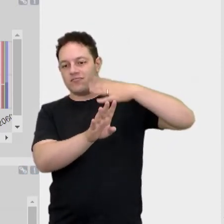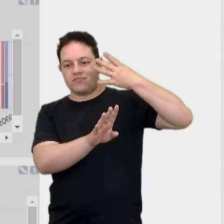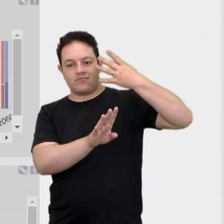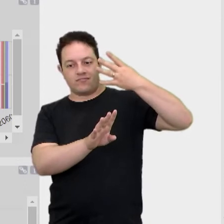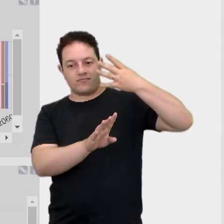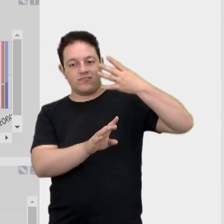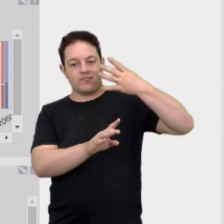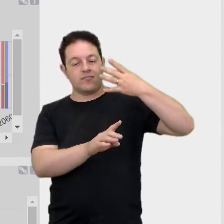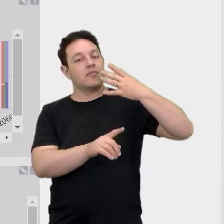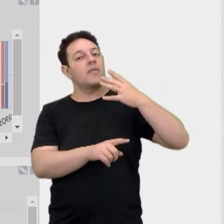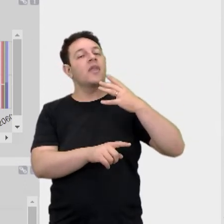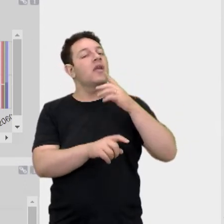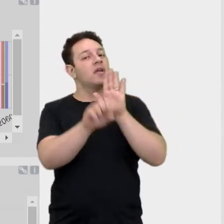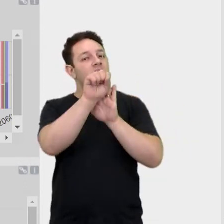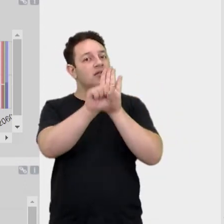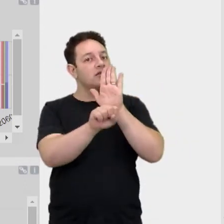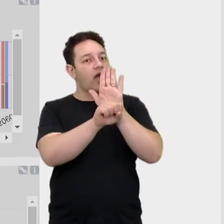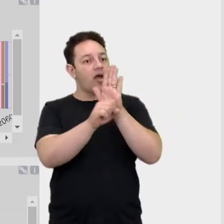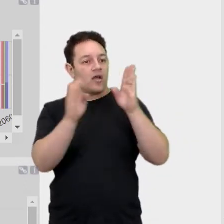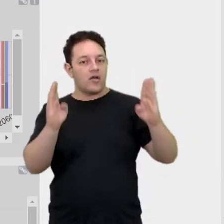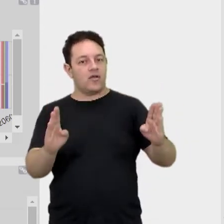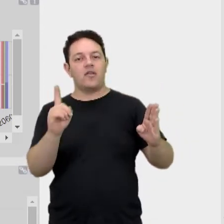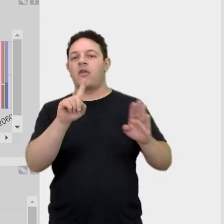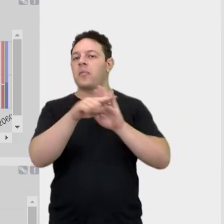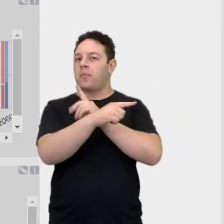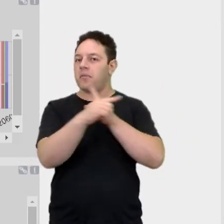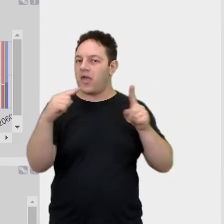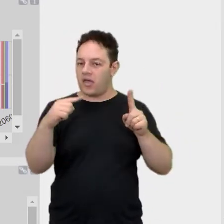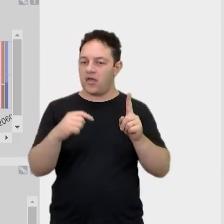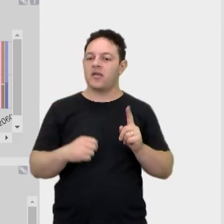formos considerar na sociedade. Os jovens caem de